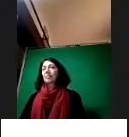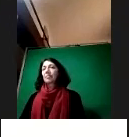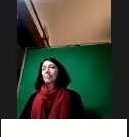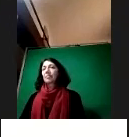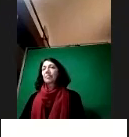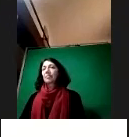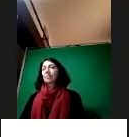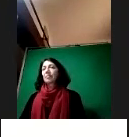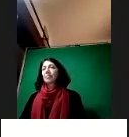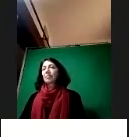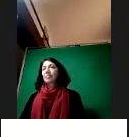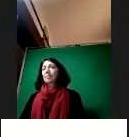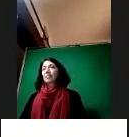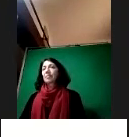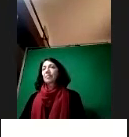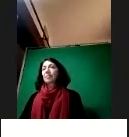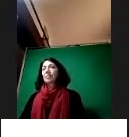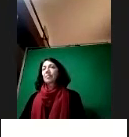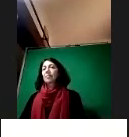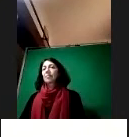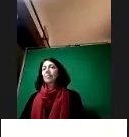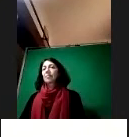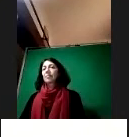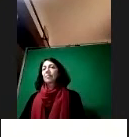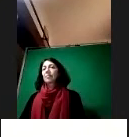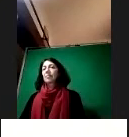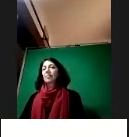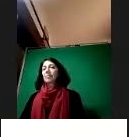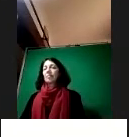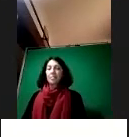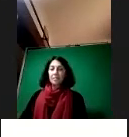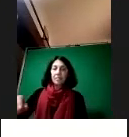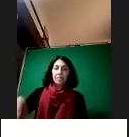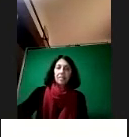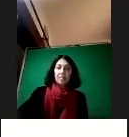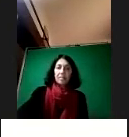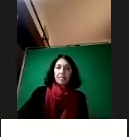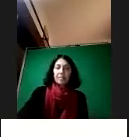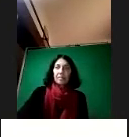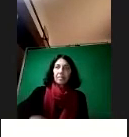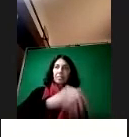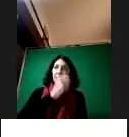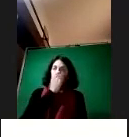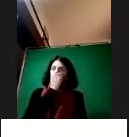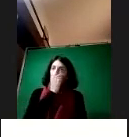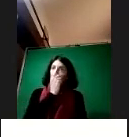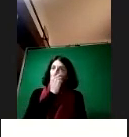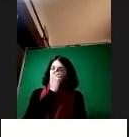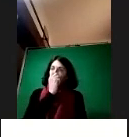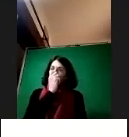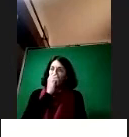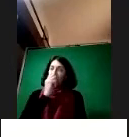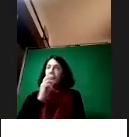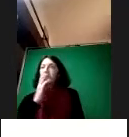e uma fotografia em baixo desse degrau que ainda